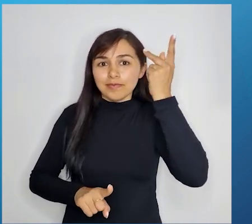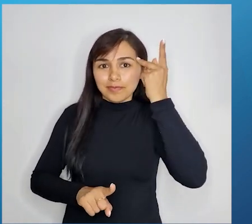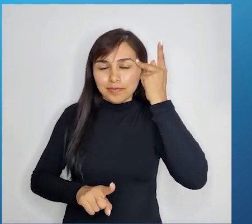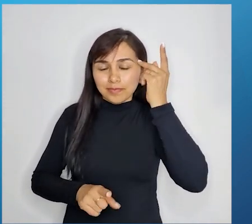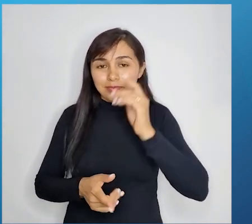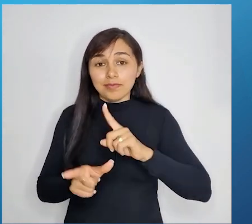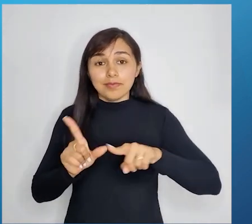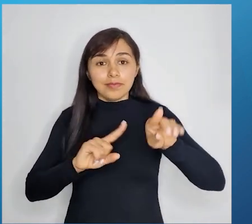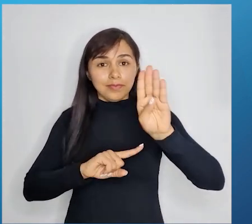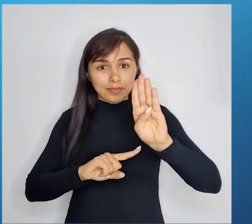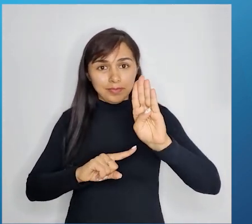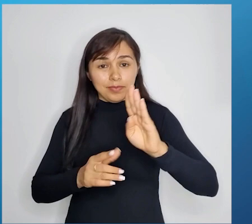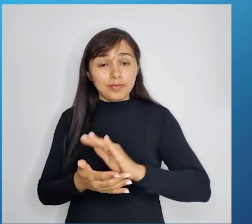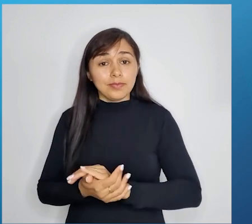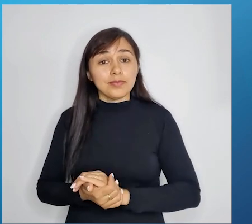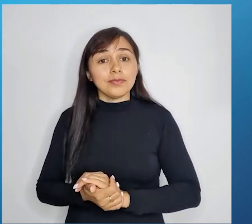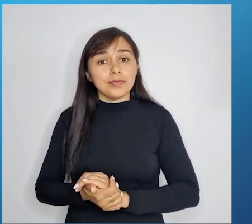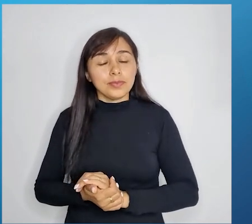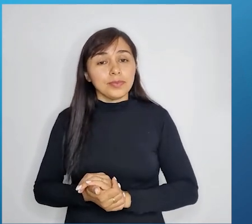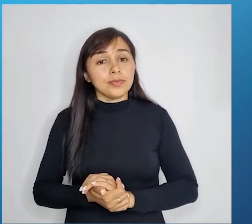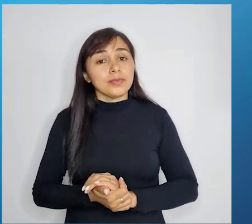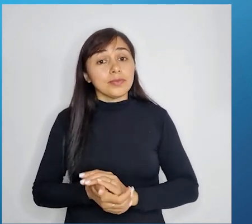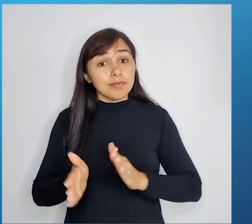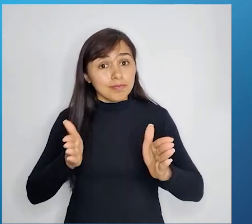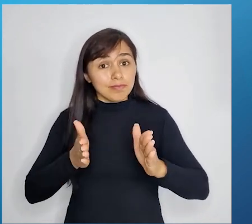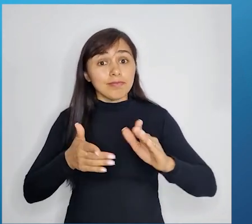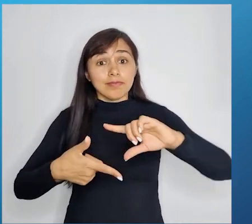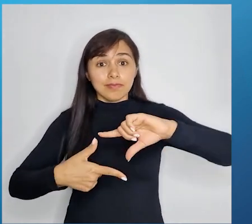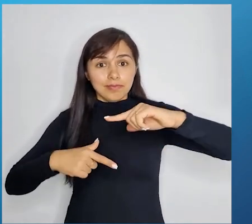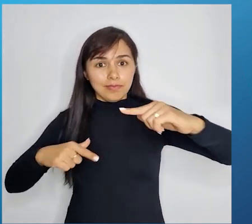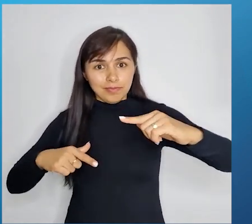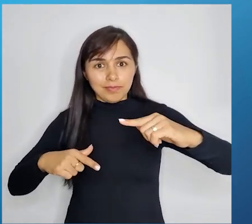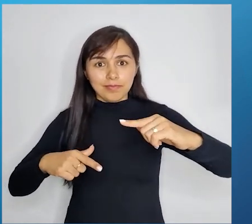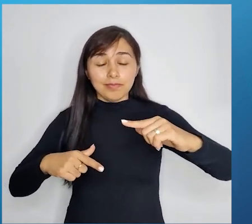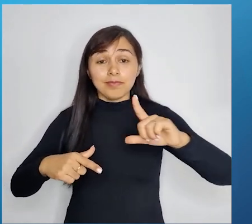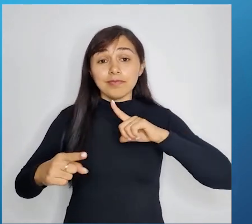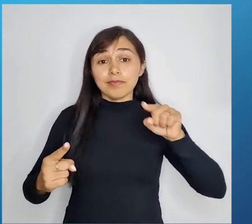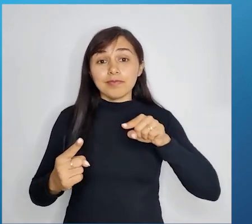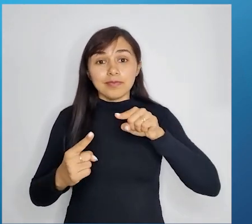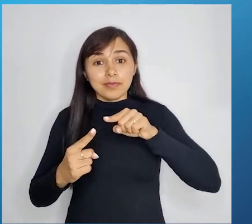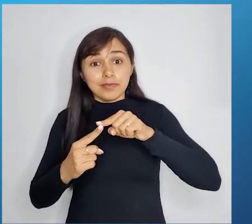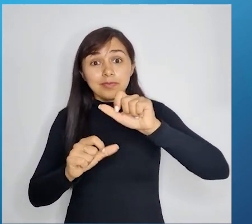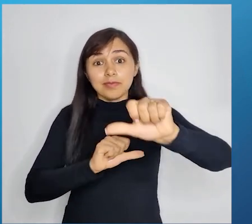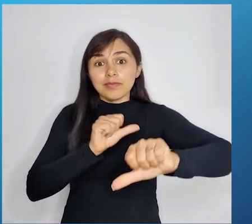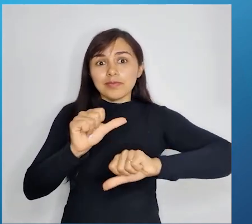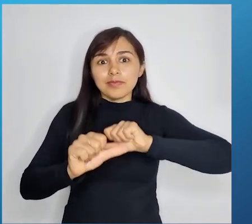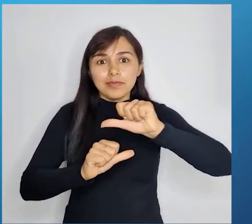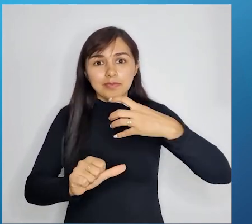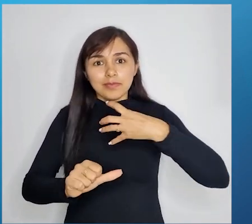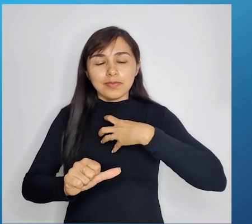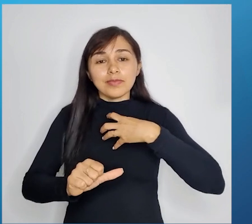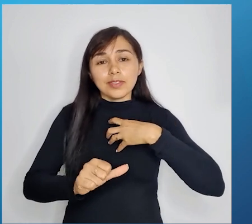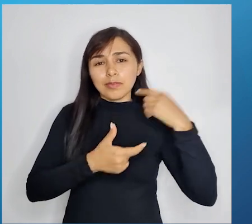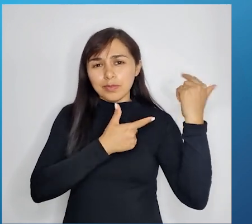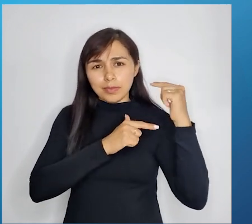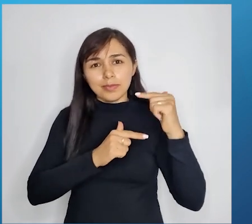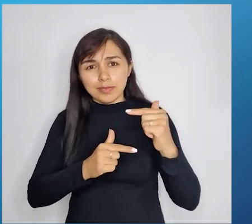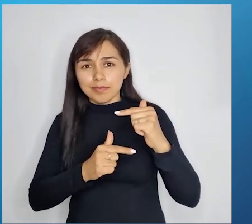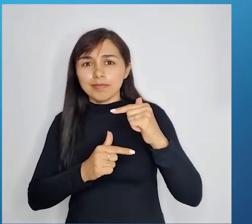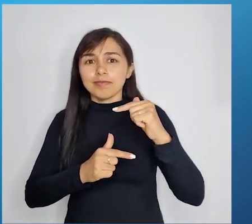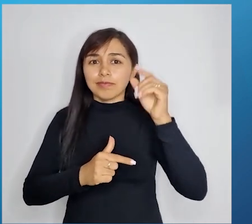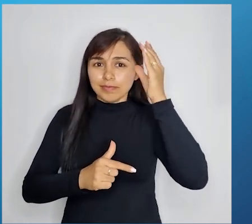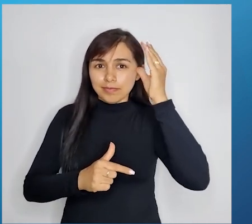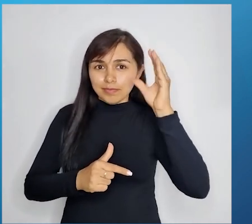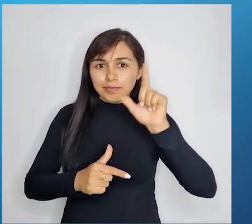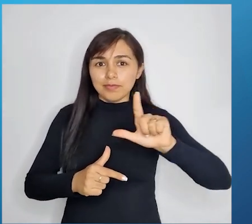movimento modernista buscava romper com as formas tradicionais de expressão artística e cultural. Letra C.